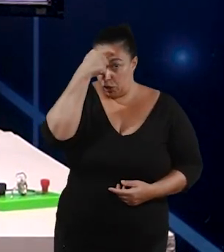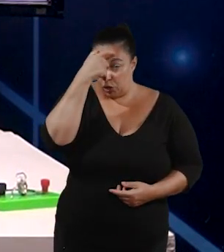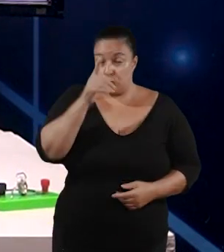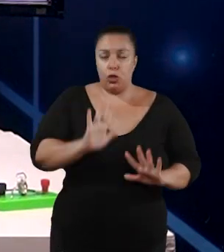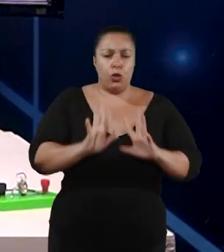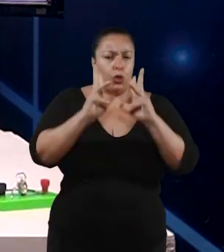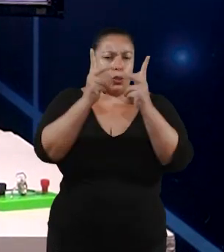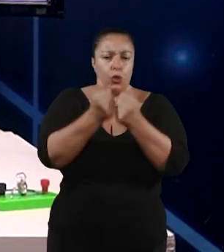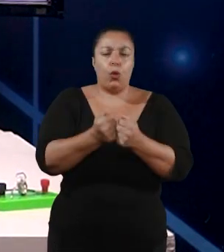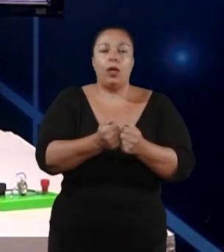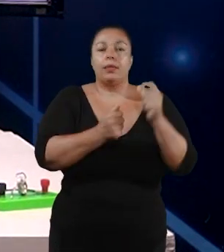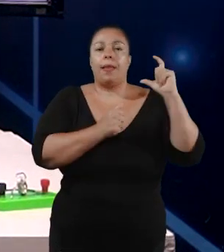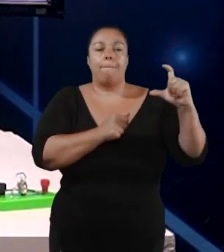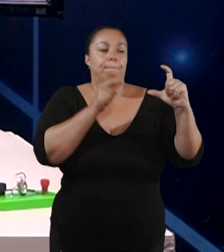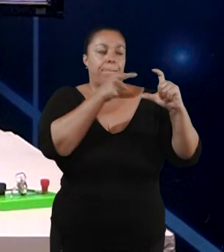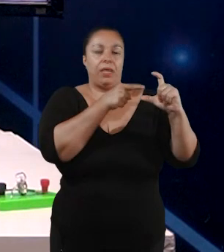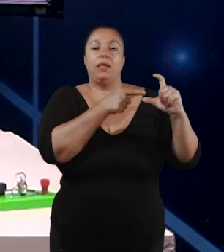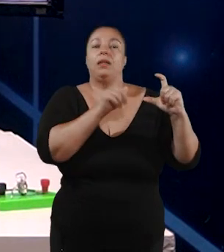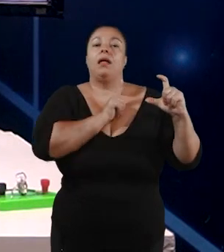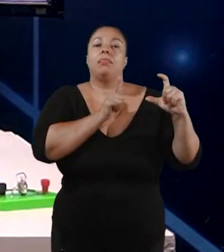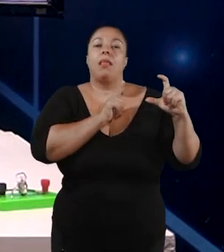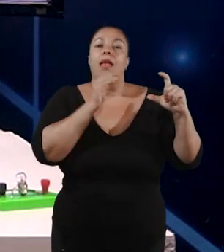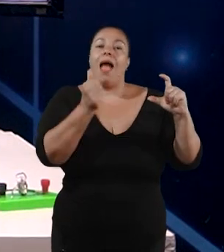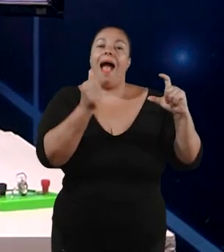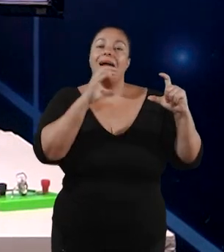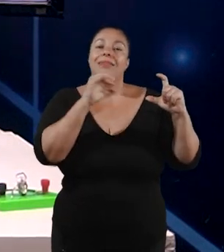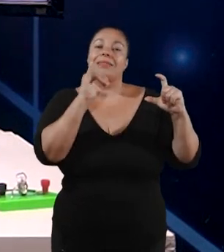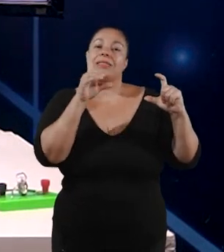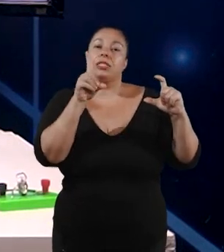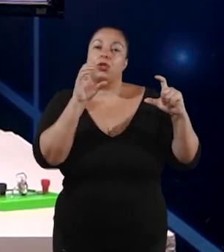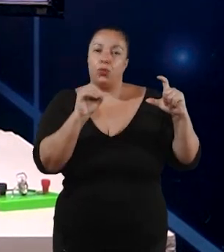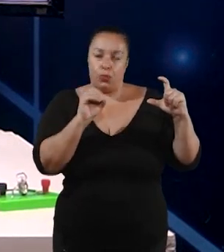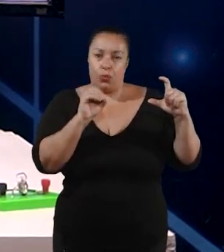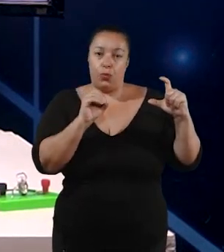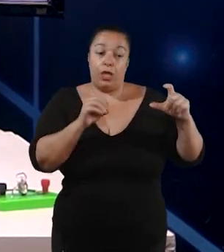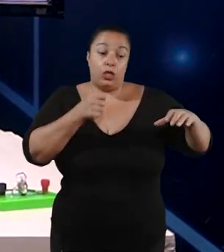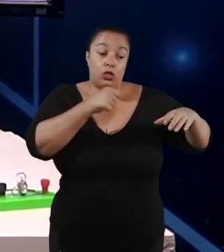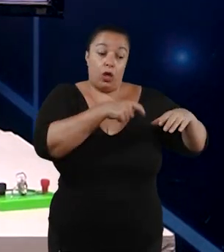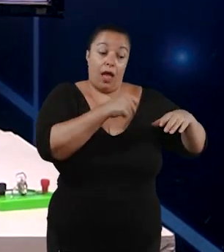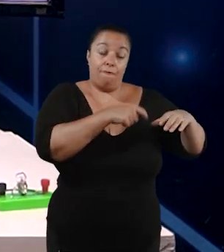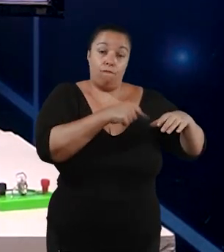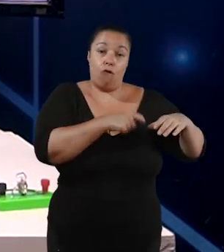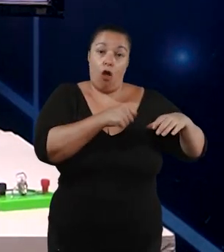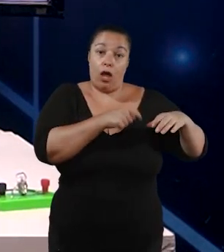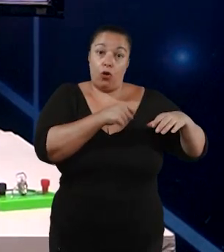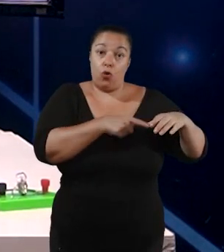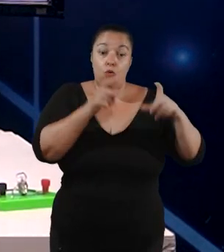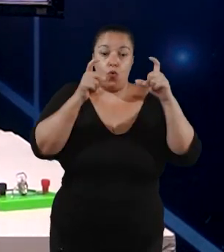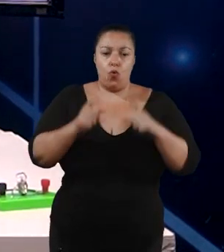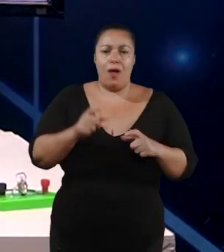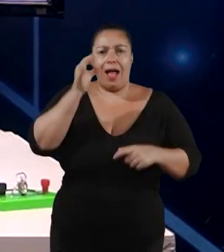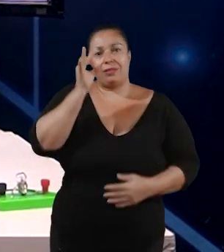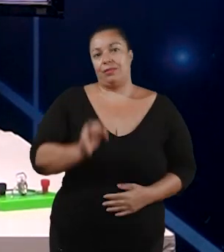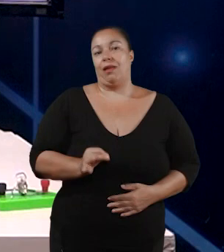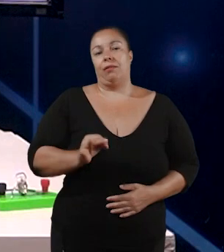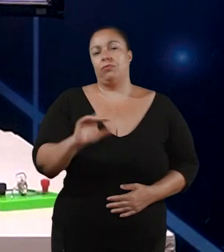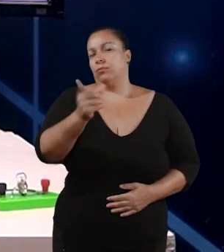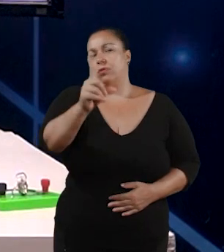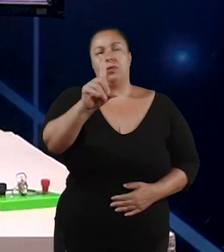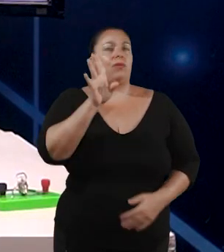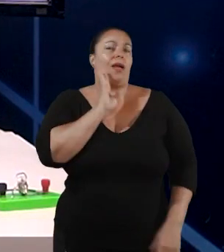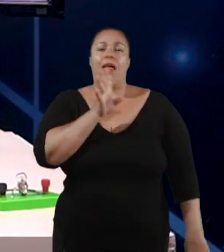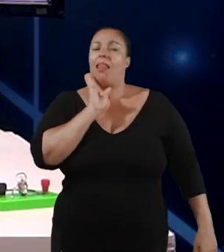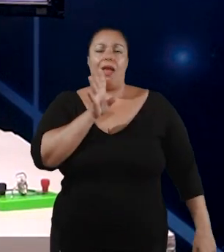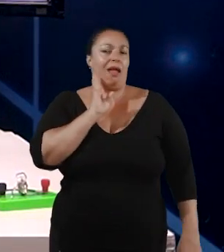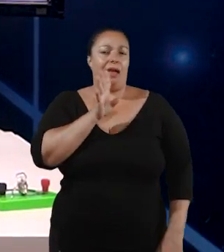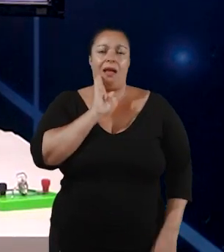toda pilha, por ter esse ácido aqui dentro, ela tem que ser descartada num local apropriado. Não é legal você pegar uma pilha depois que ela está